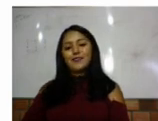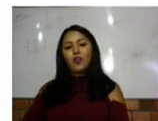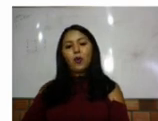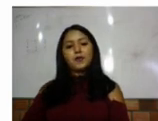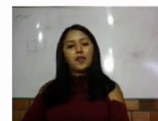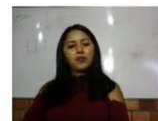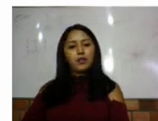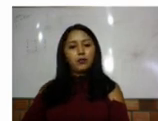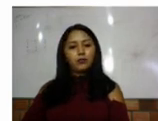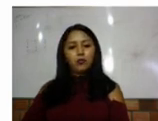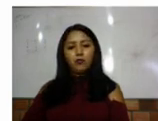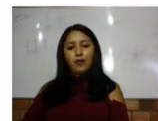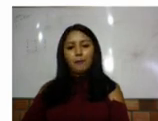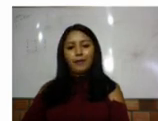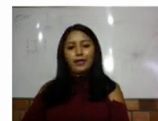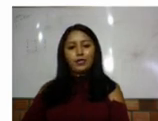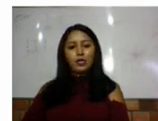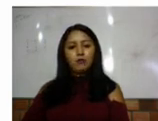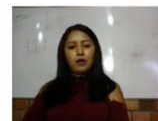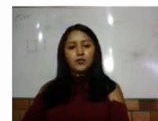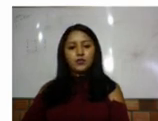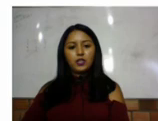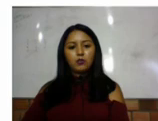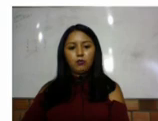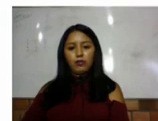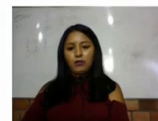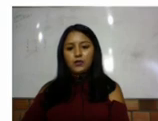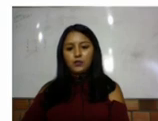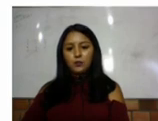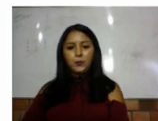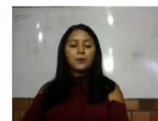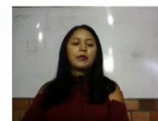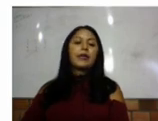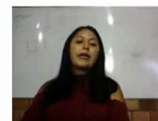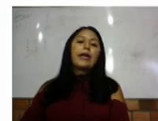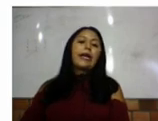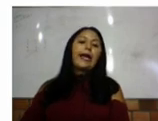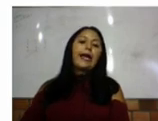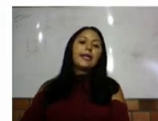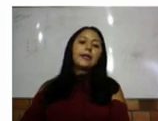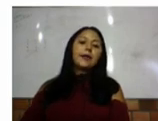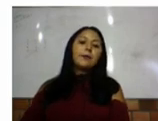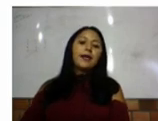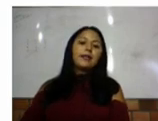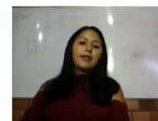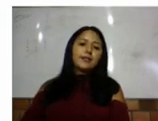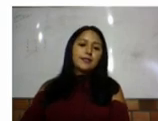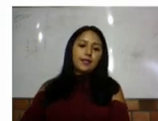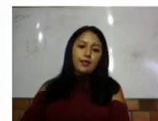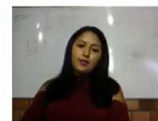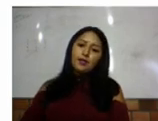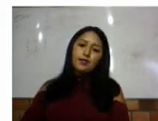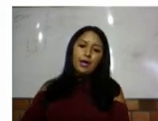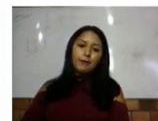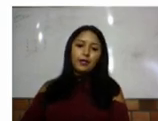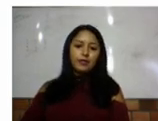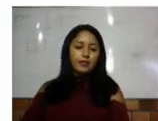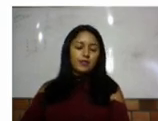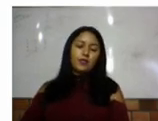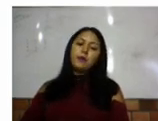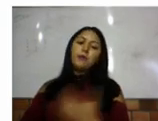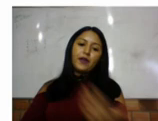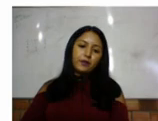socialista observe o que mudou foi a pena o artículo que é o artigo ele pianista